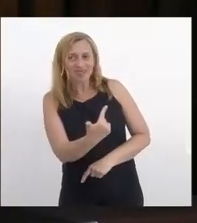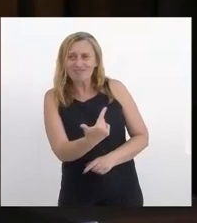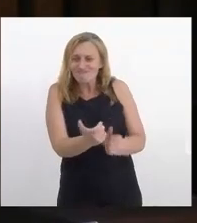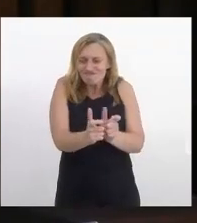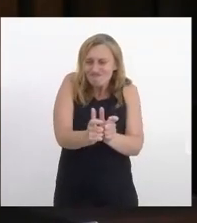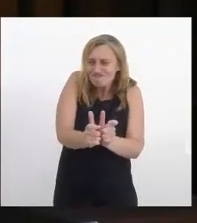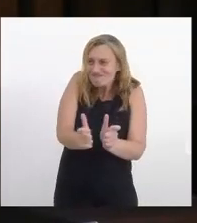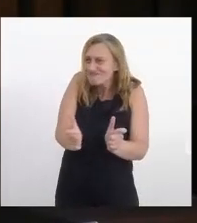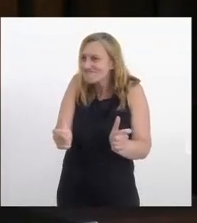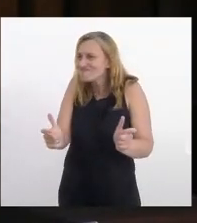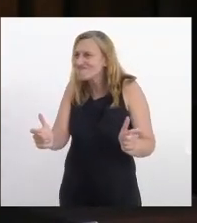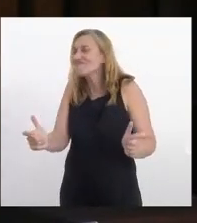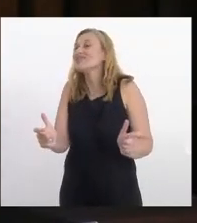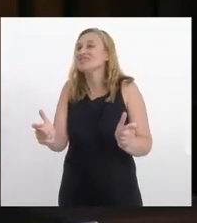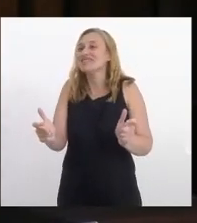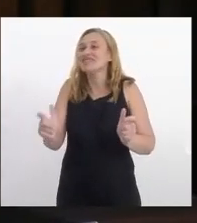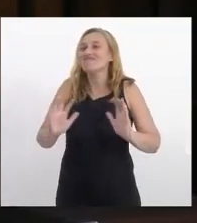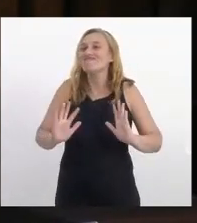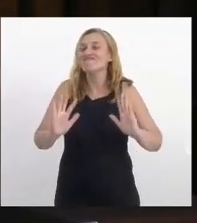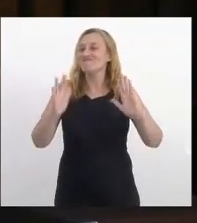dimensão desse evento.